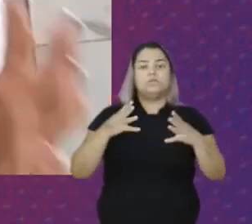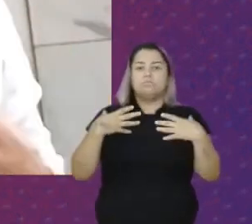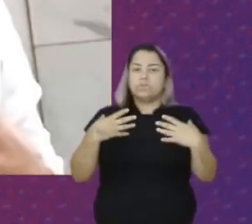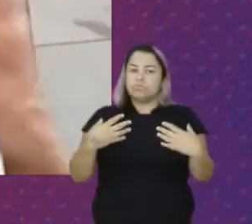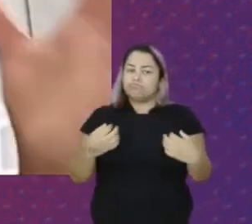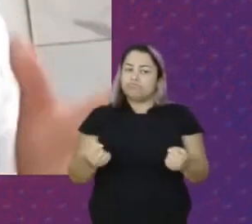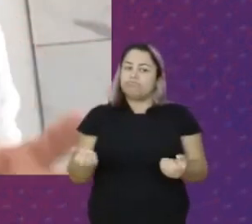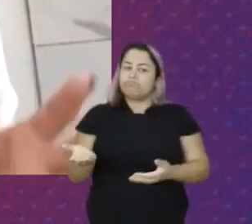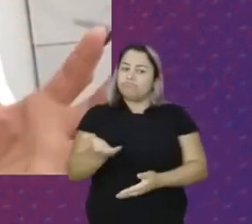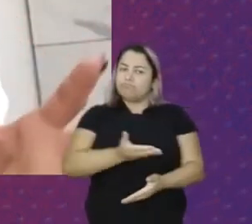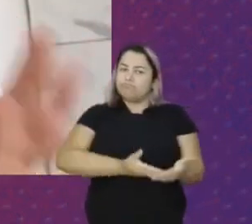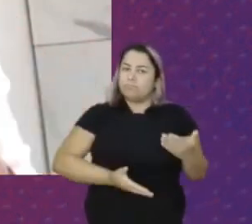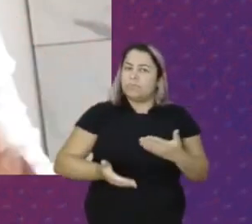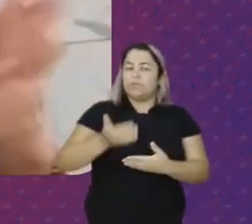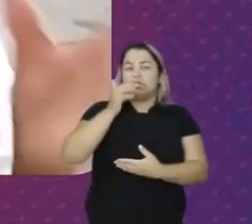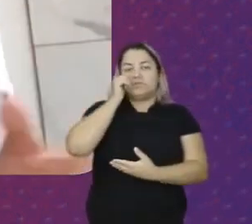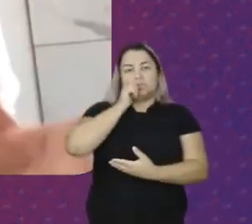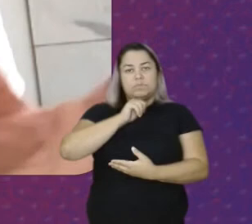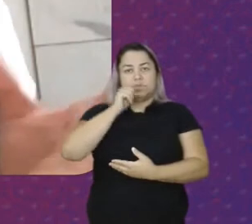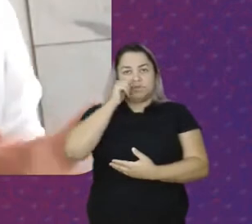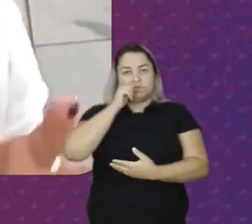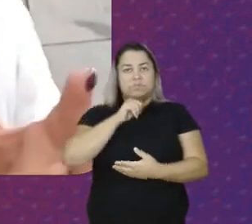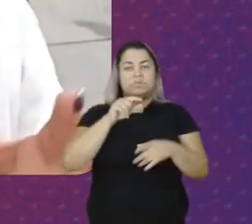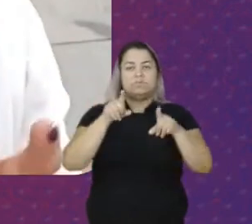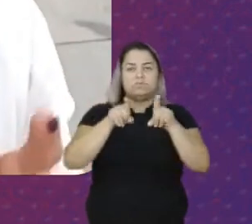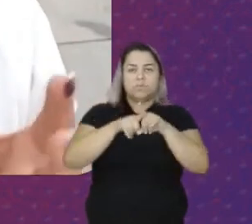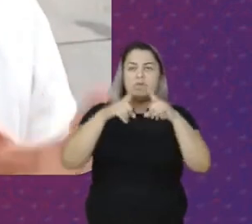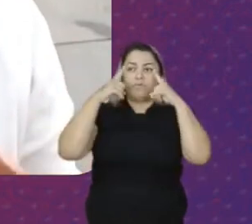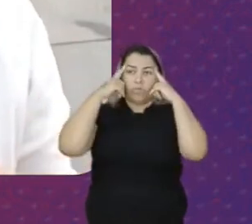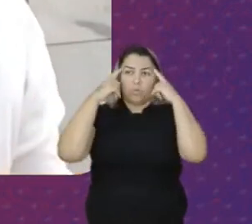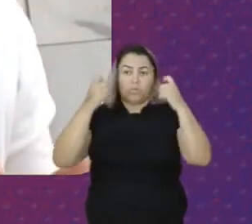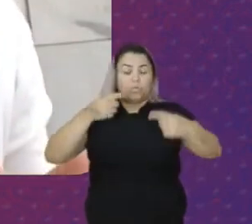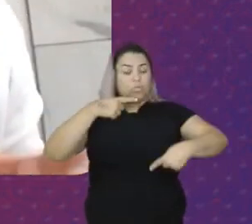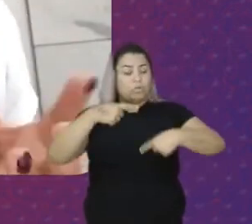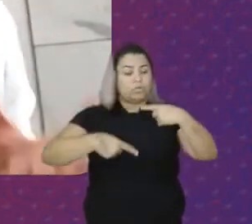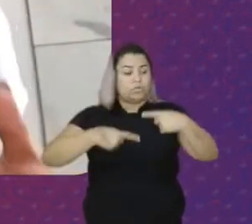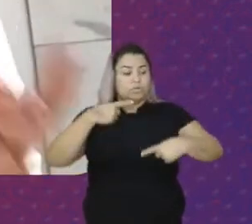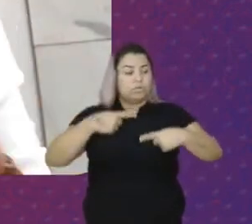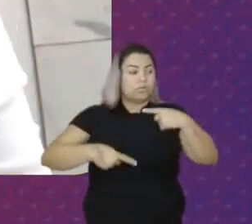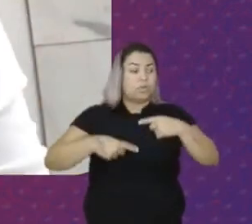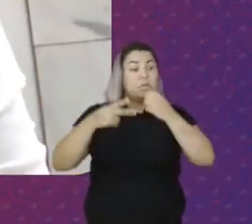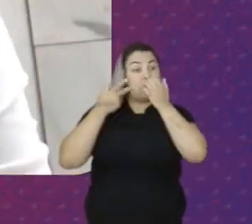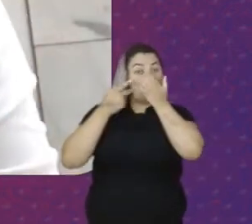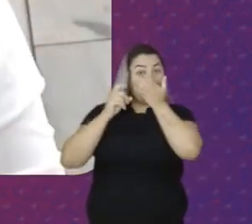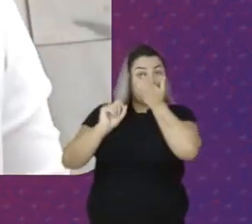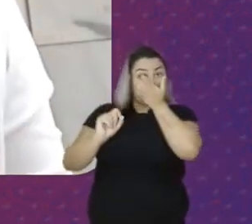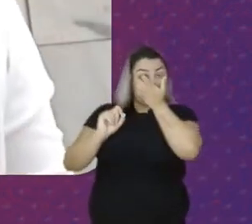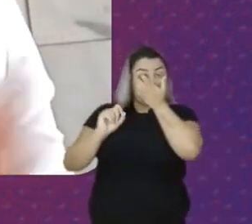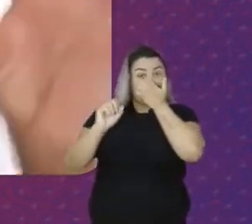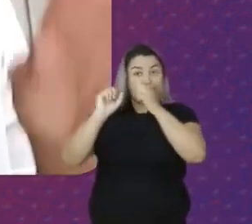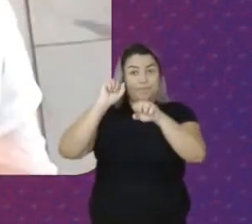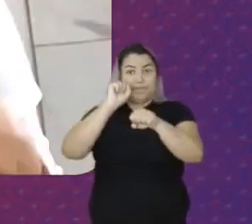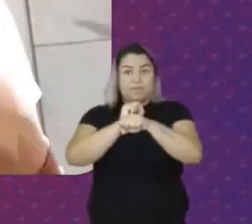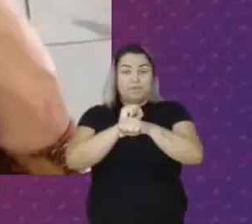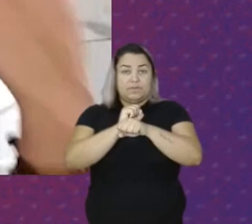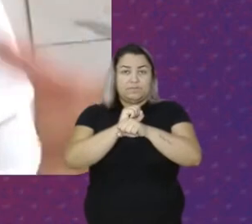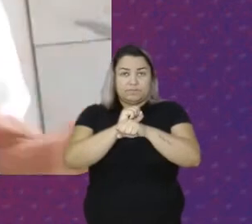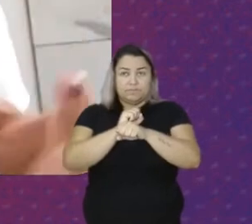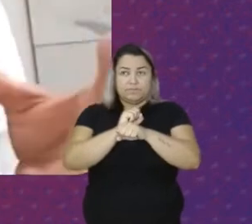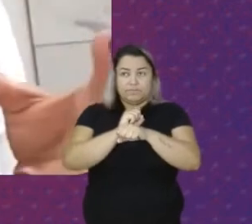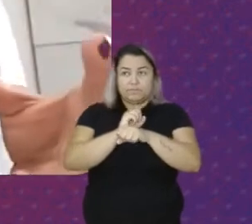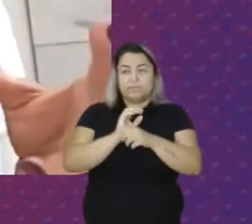acolhimento dessas mulheres que estão em situação de violência política de gênero, para impedir, né, que